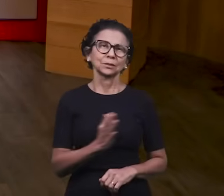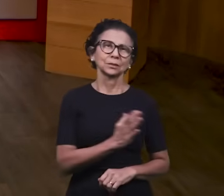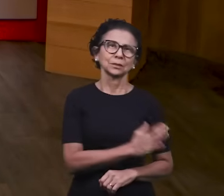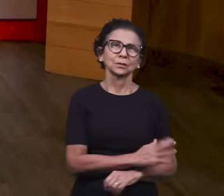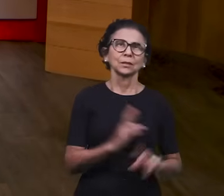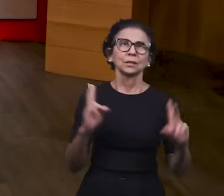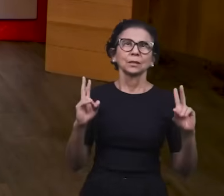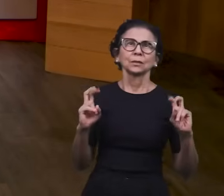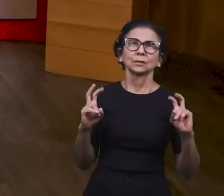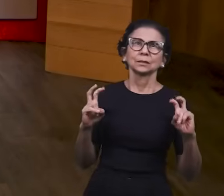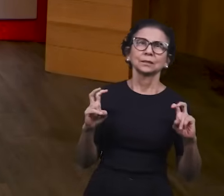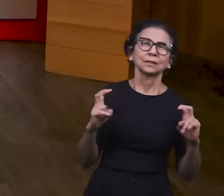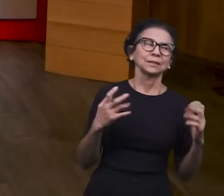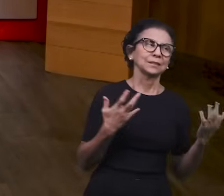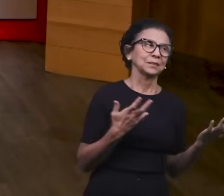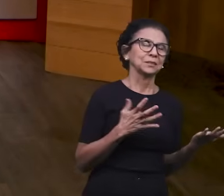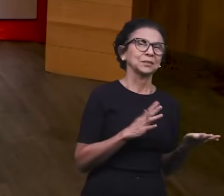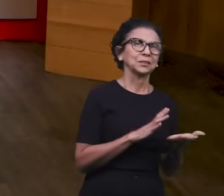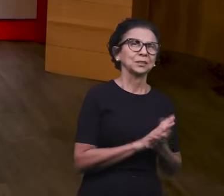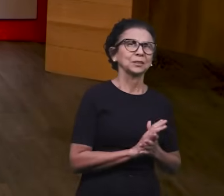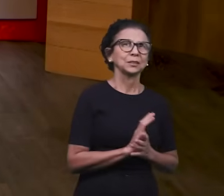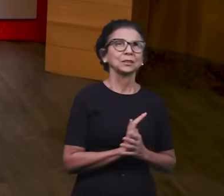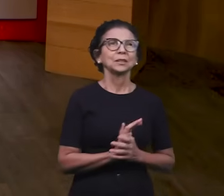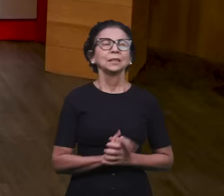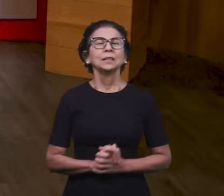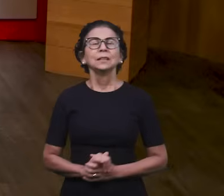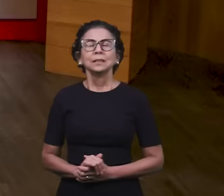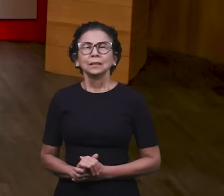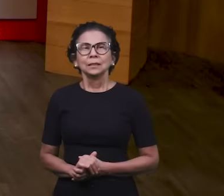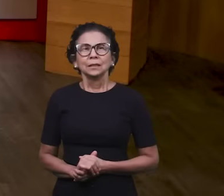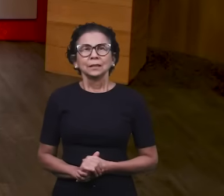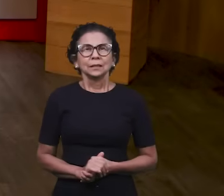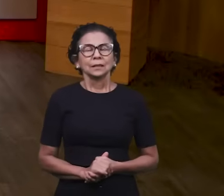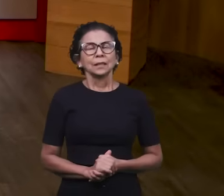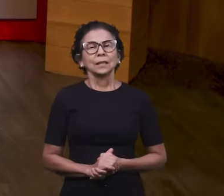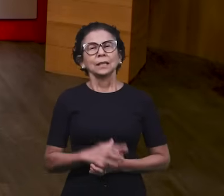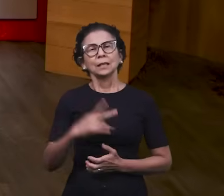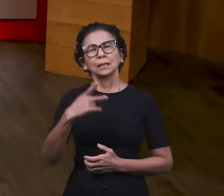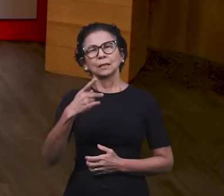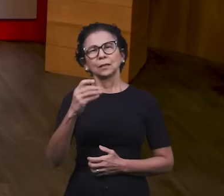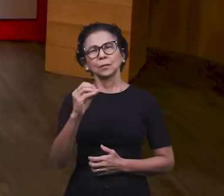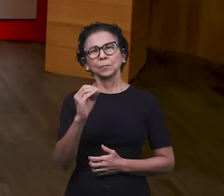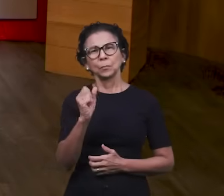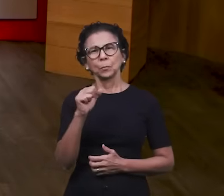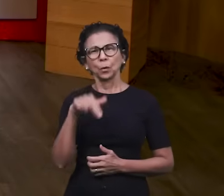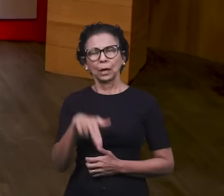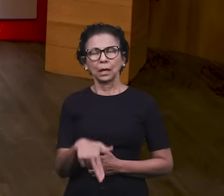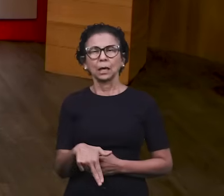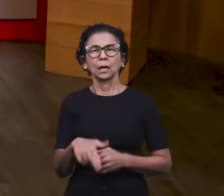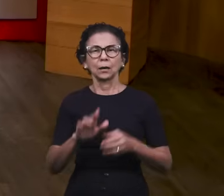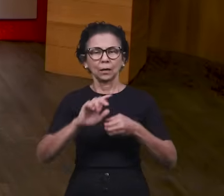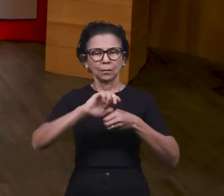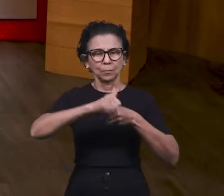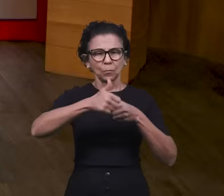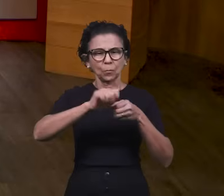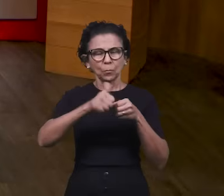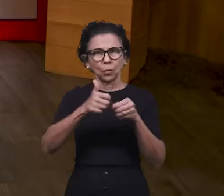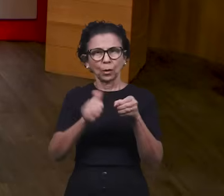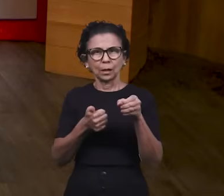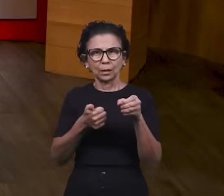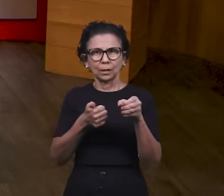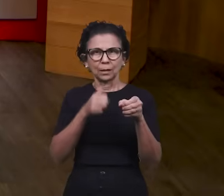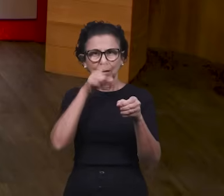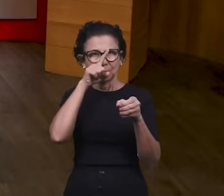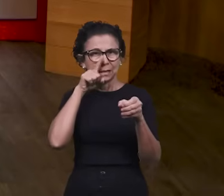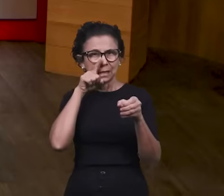Agora o nosso assunto é Poncã, não é isso, Claudir? Isso mesmo, João. Eu tive a oportunidade de estar na lavoura de